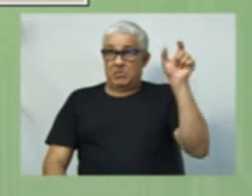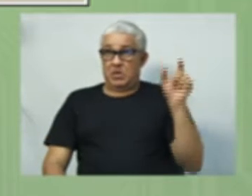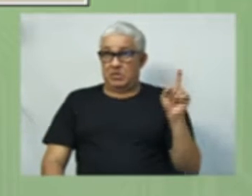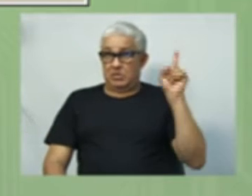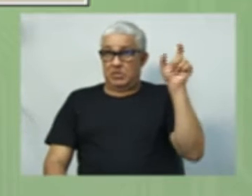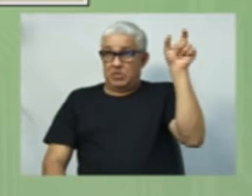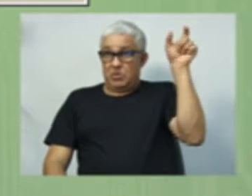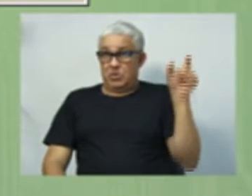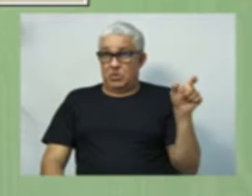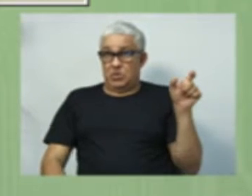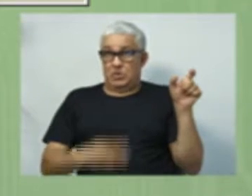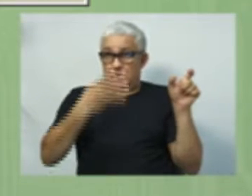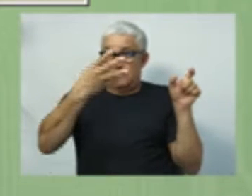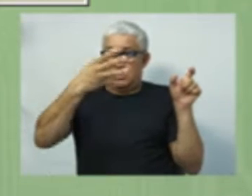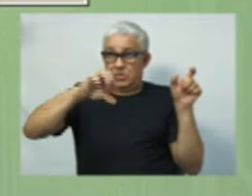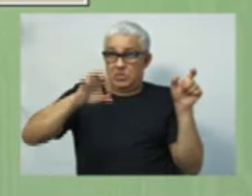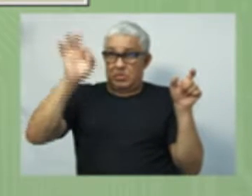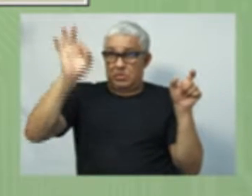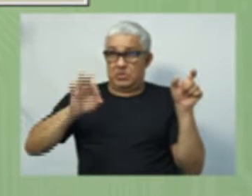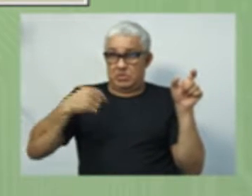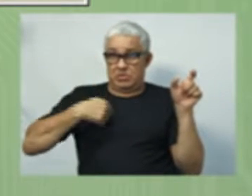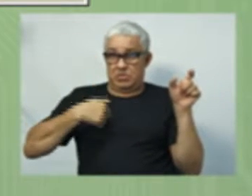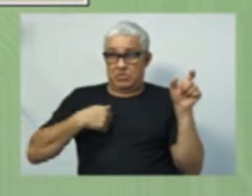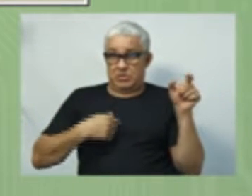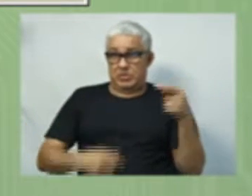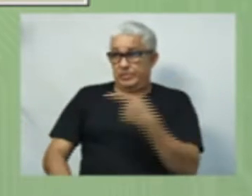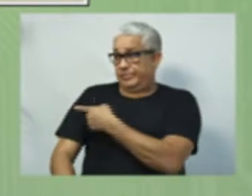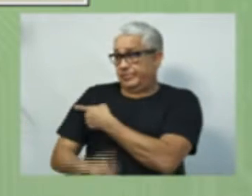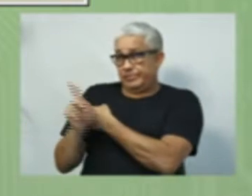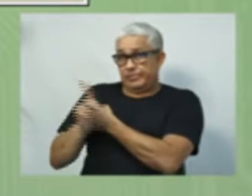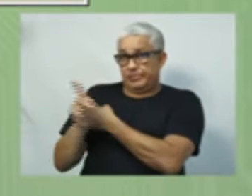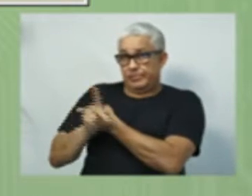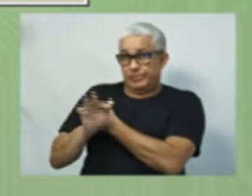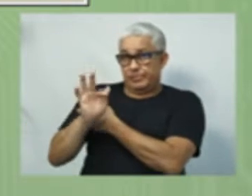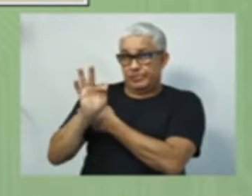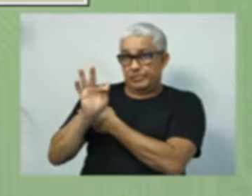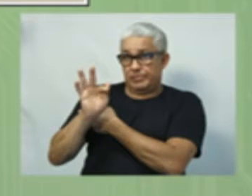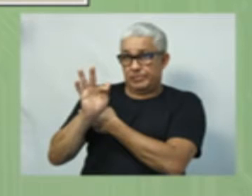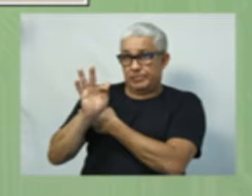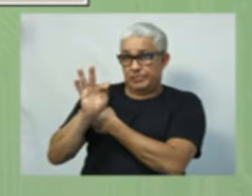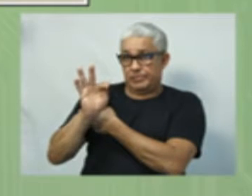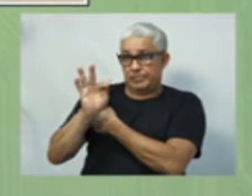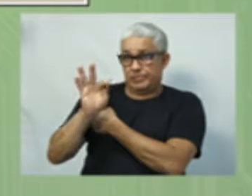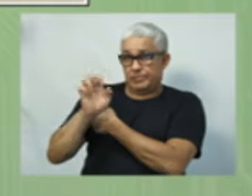ó. 49%. A professora Fernanda já está aqui, ó, nessa faixa aqui dos